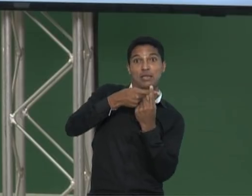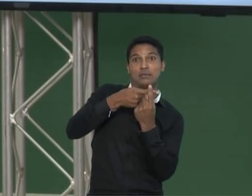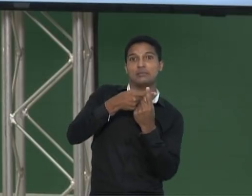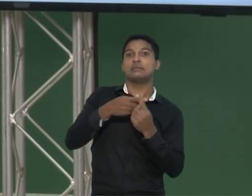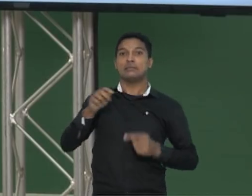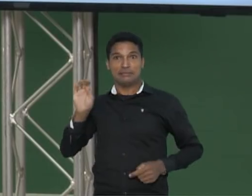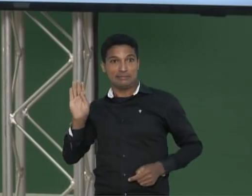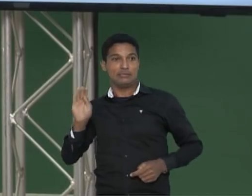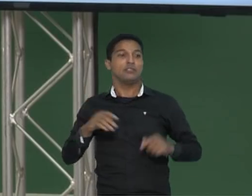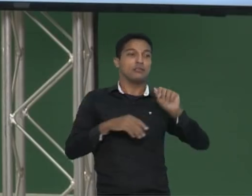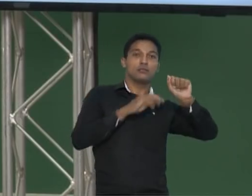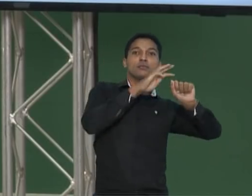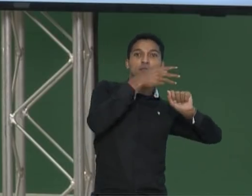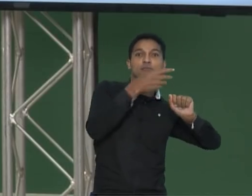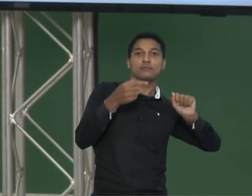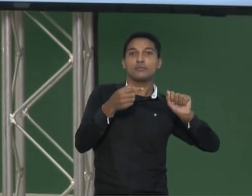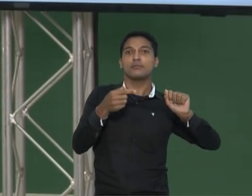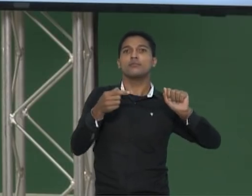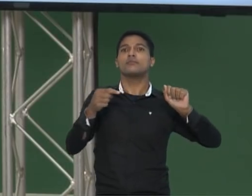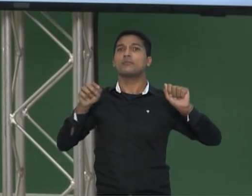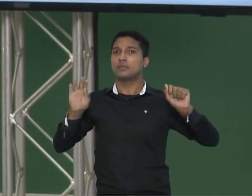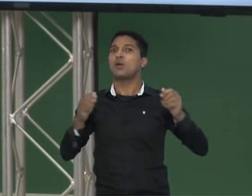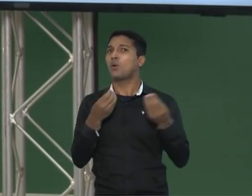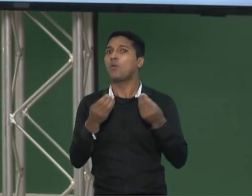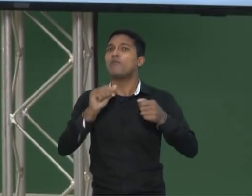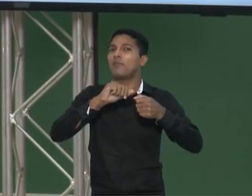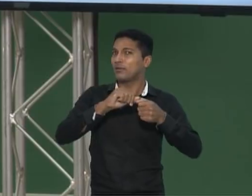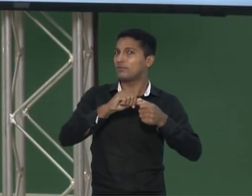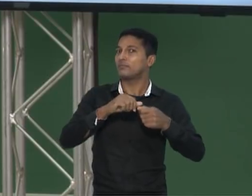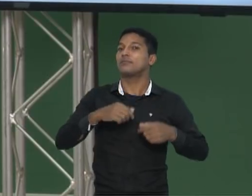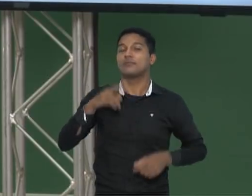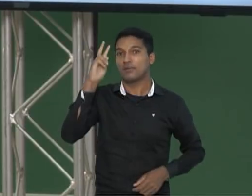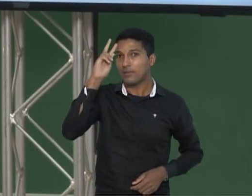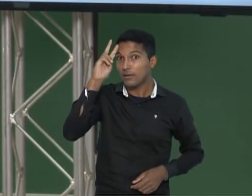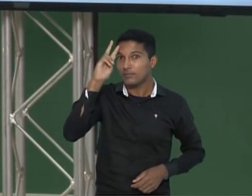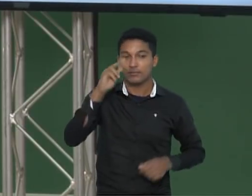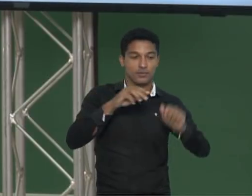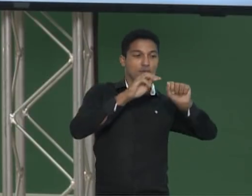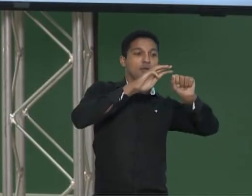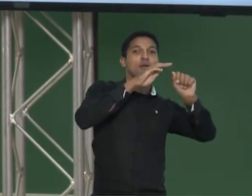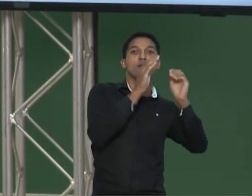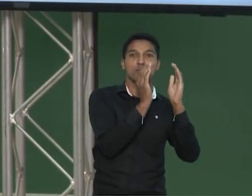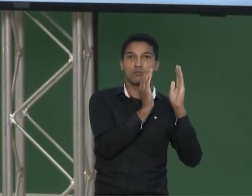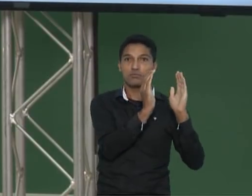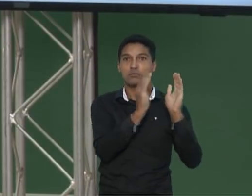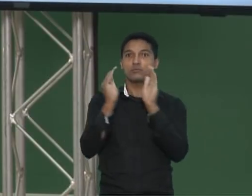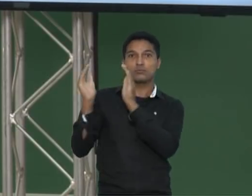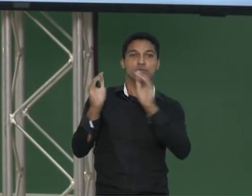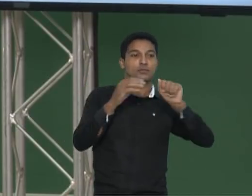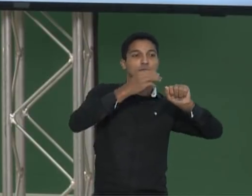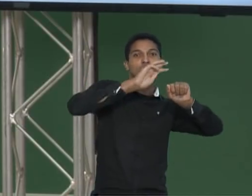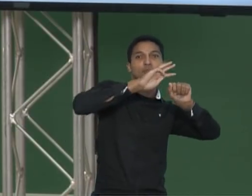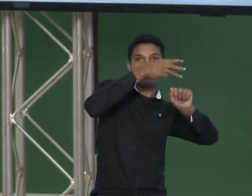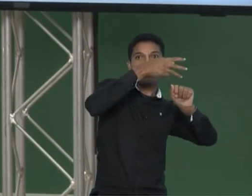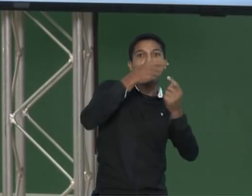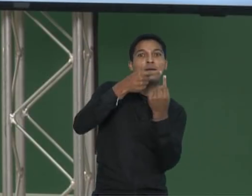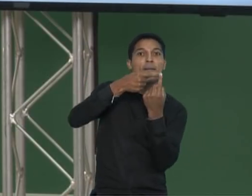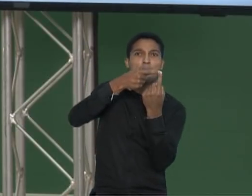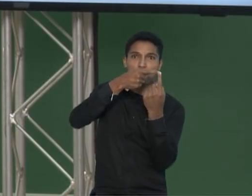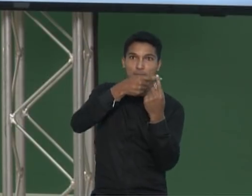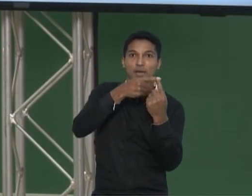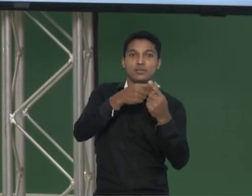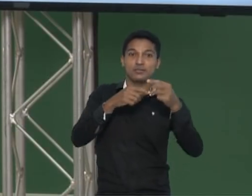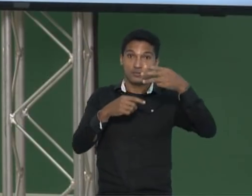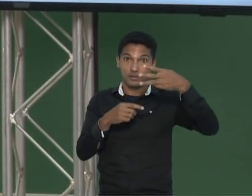Olha o borrãozinho ali de vocês. Escreveram como é que faz? É o cubo lá do primeiro termo mais 3 vezes